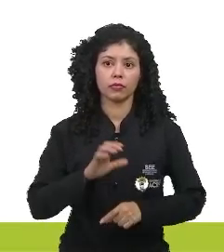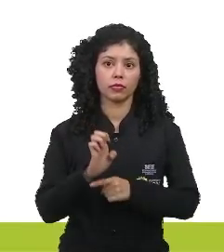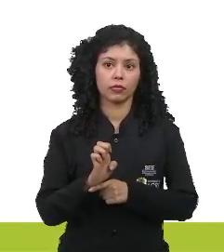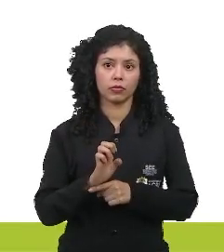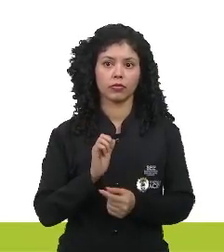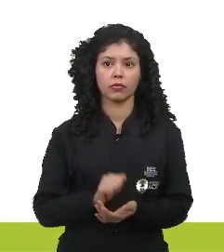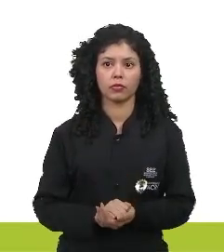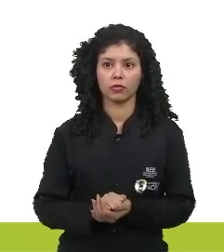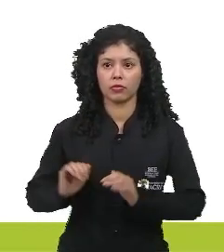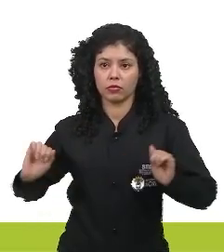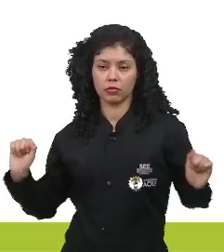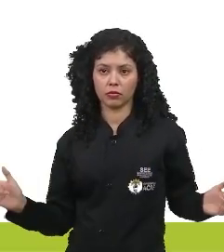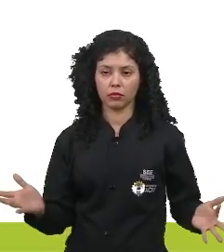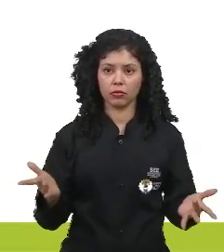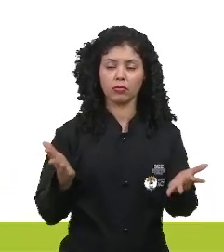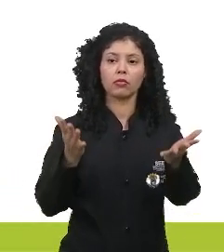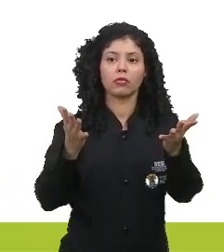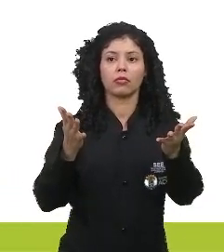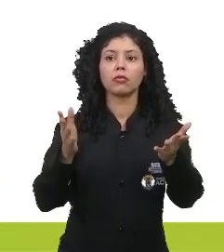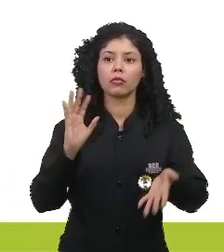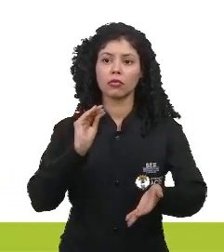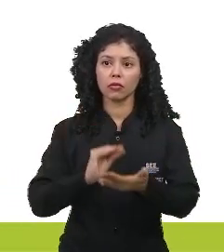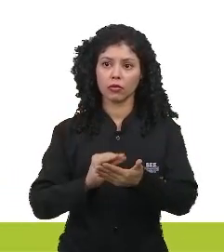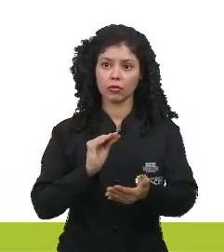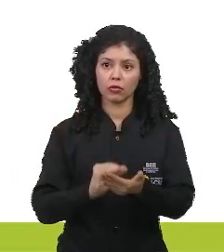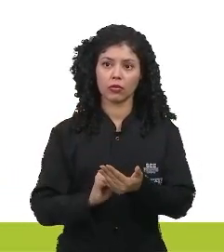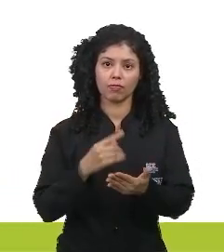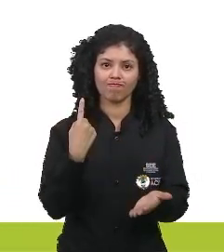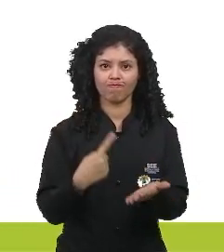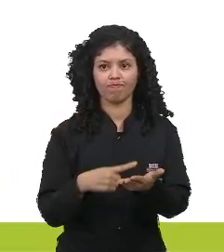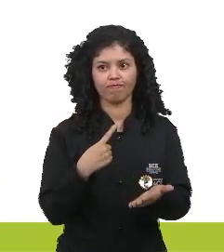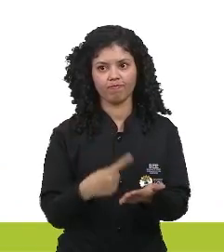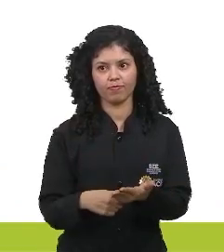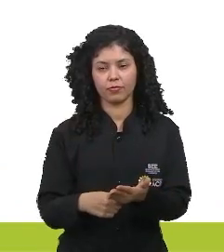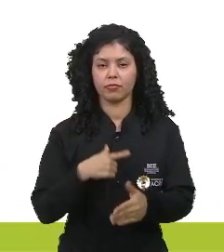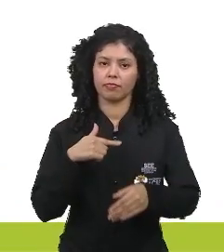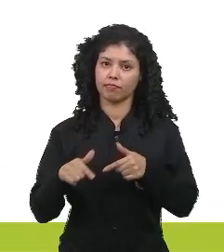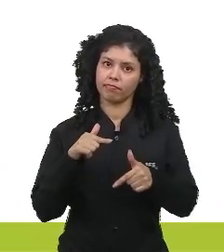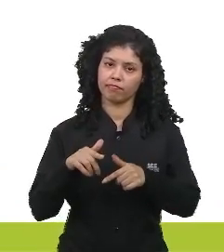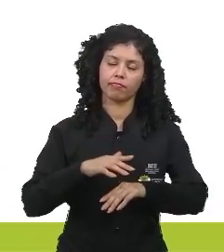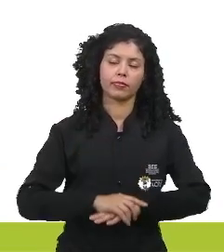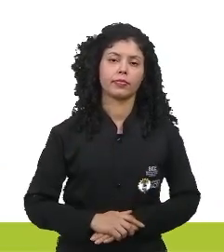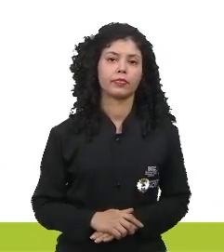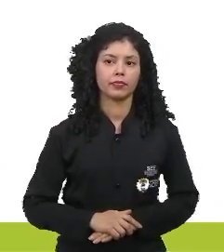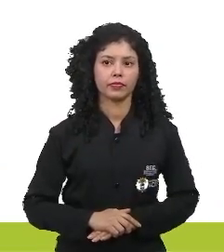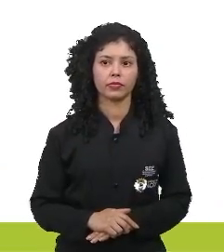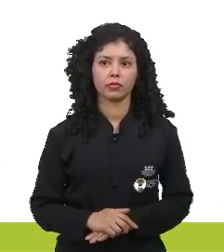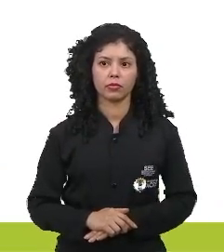E, entusiasmo com a extinção das péssimas condições de trabalho.